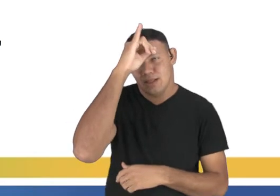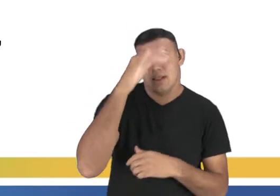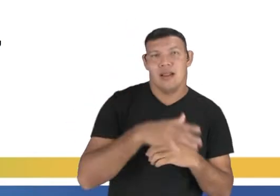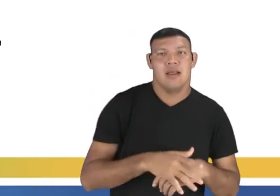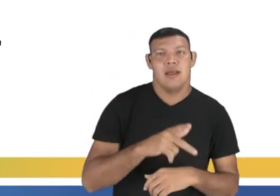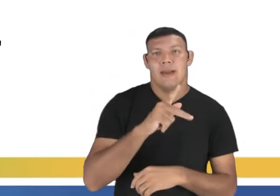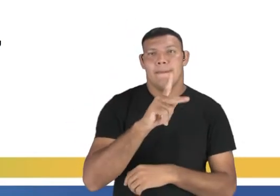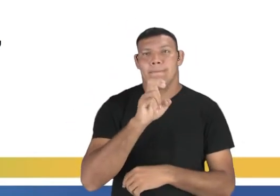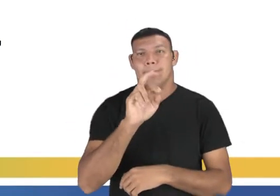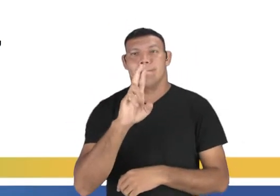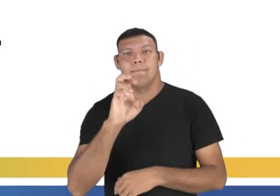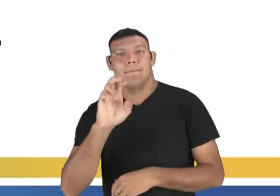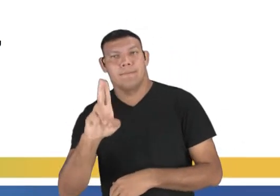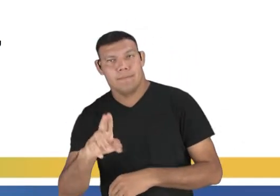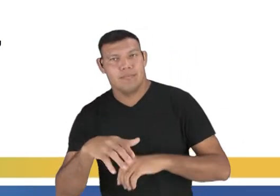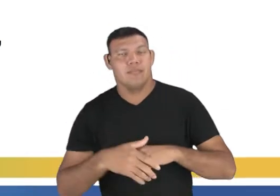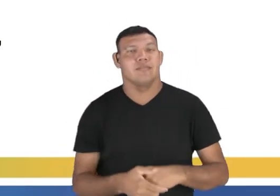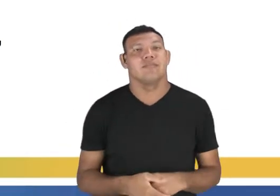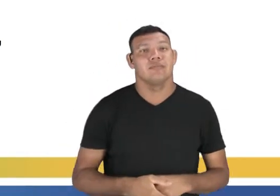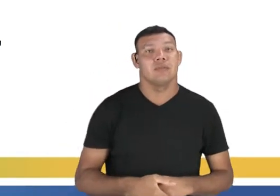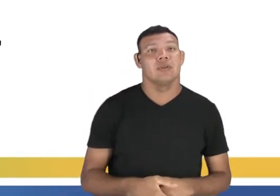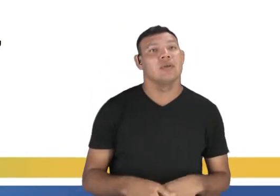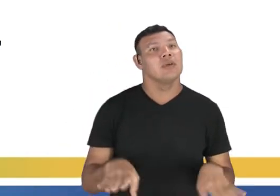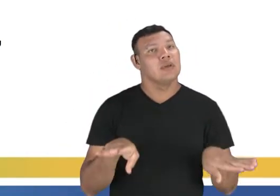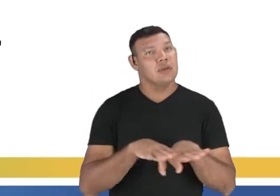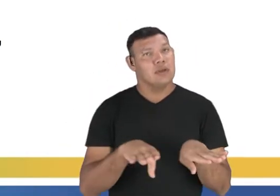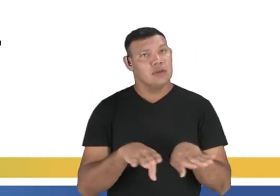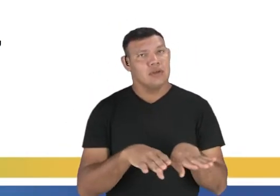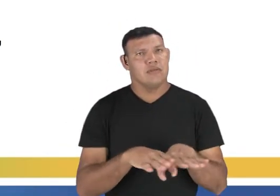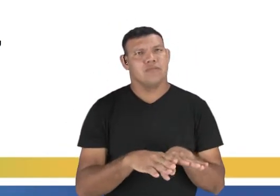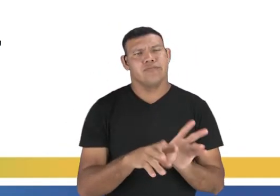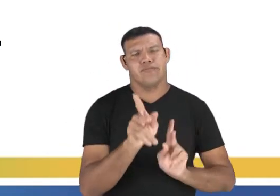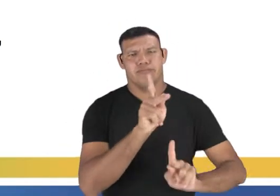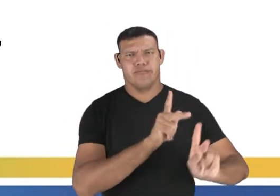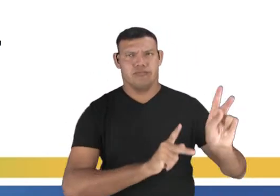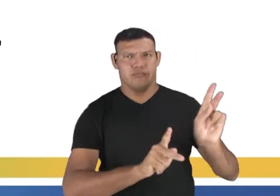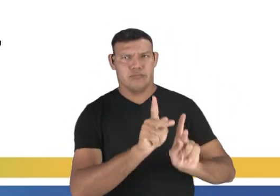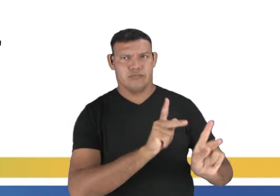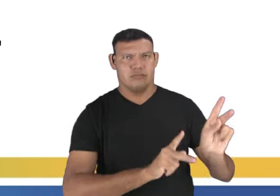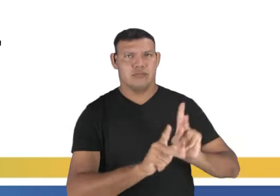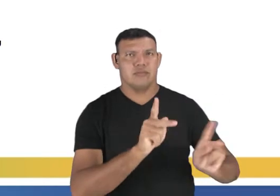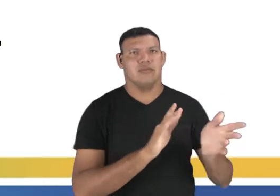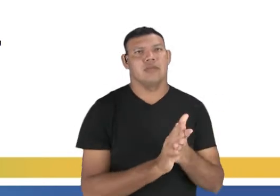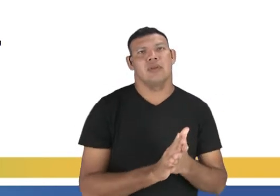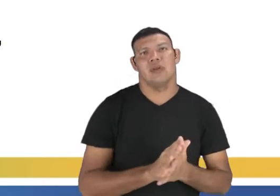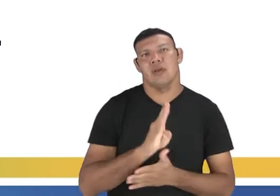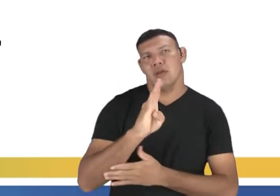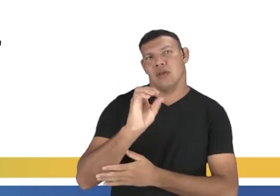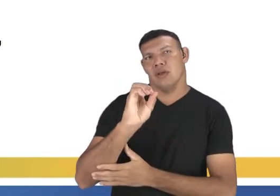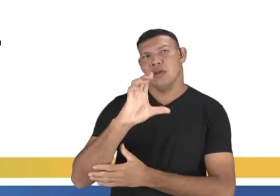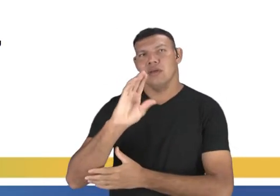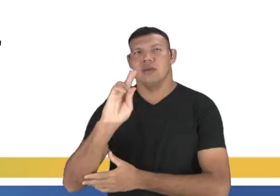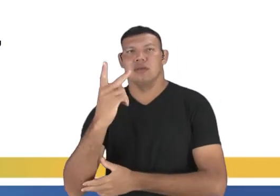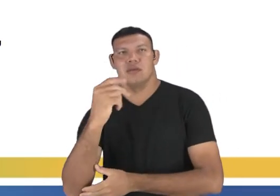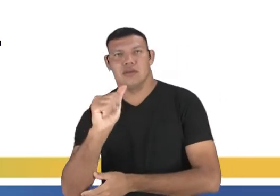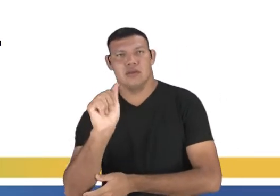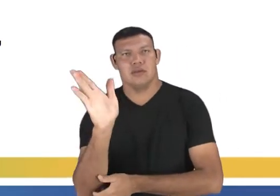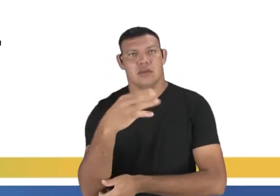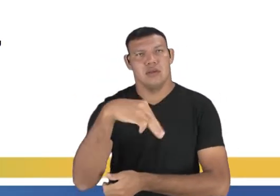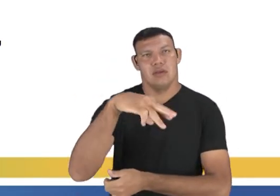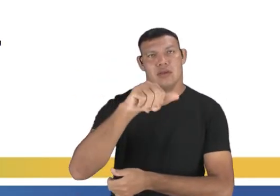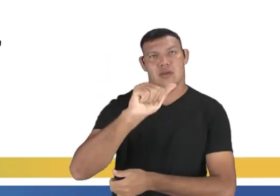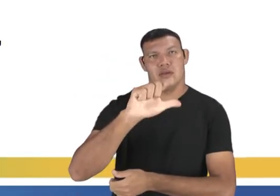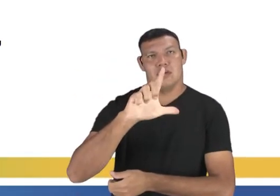peru, a brincadeira dos 2 toques. E os jogos populares, que aí tem a bocha, a malha, o taco e